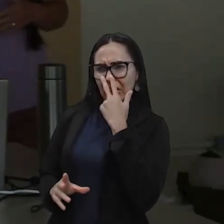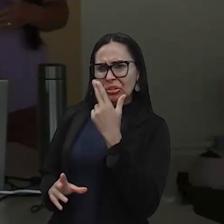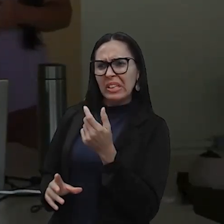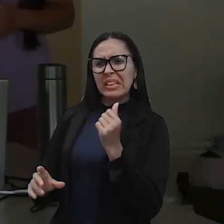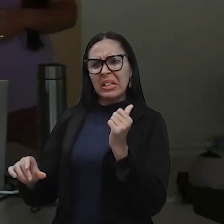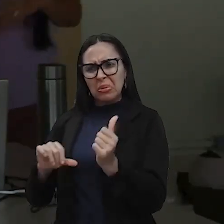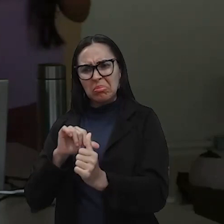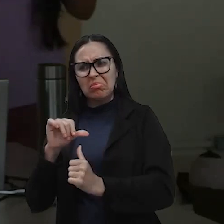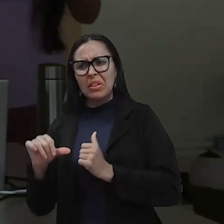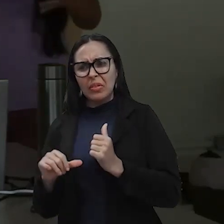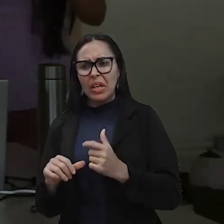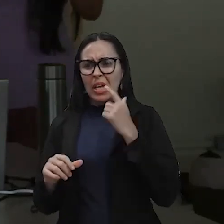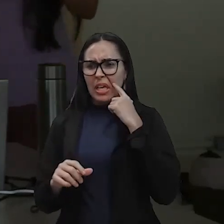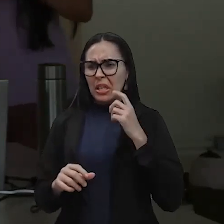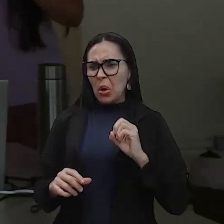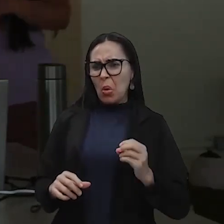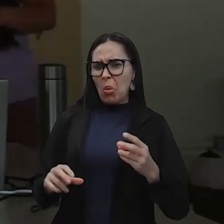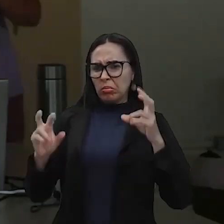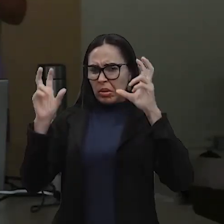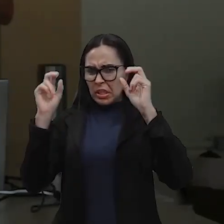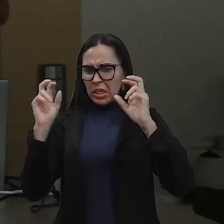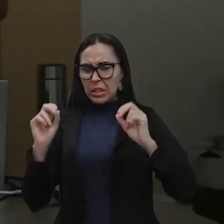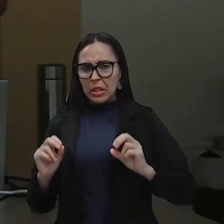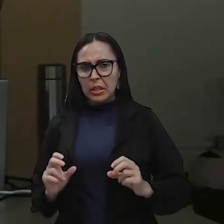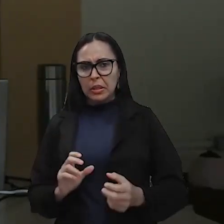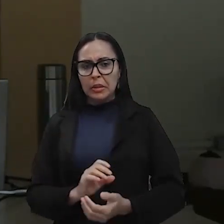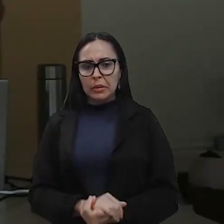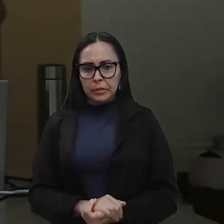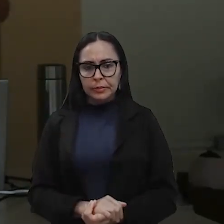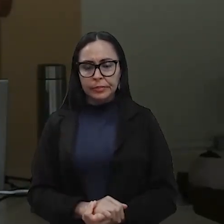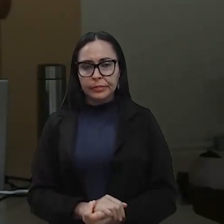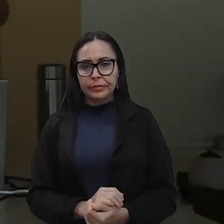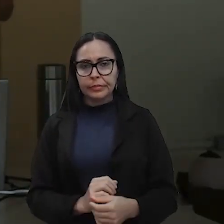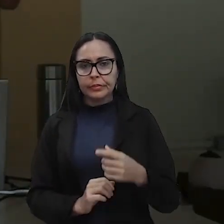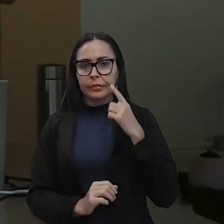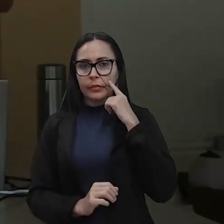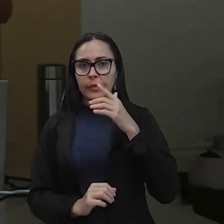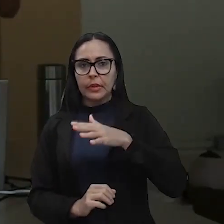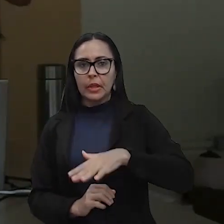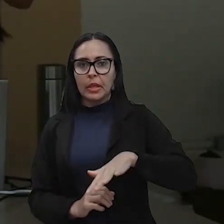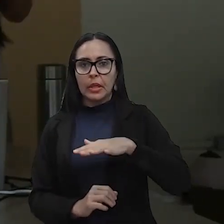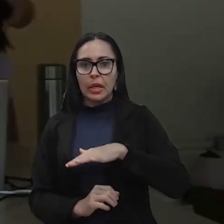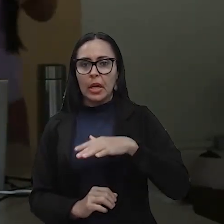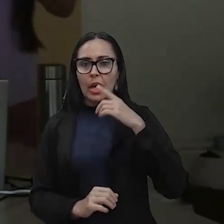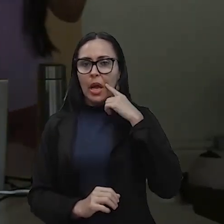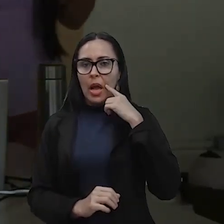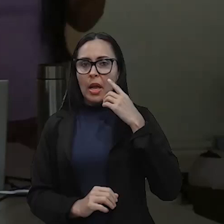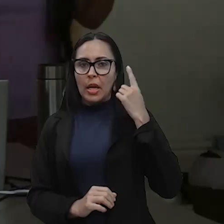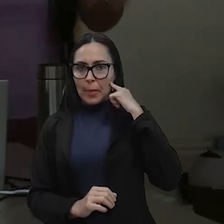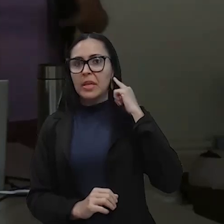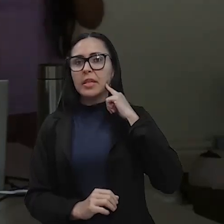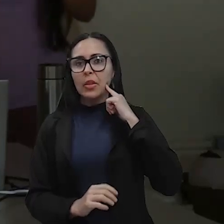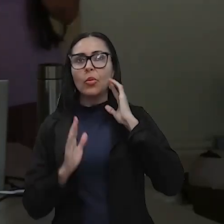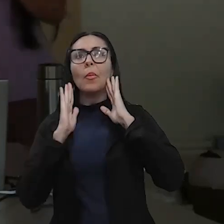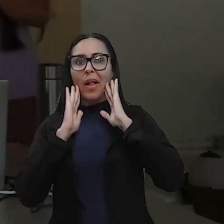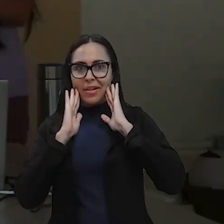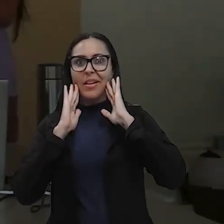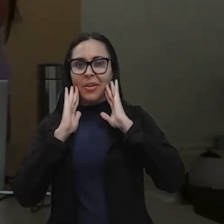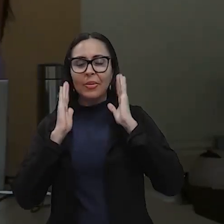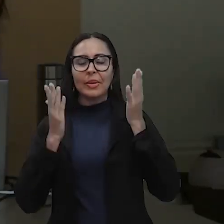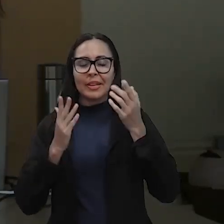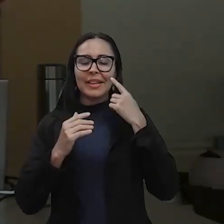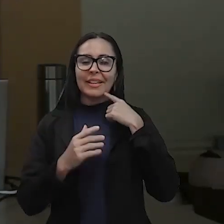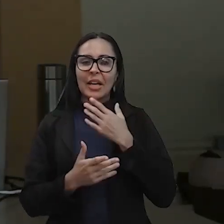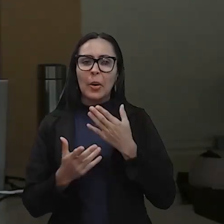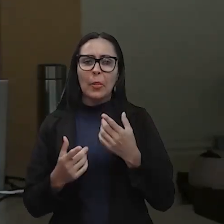câncer de colo do útero. Engraçado que quando eu chego nessa parte, as cabecinhas das mulheres, tudo balançando assim. Literalmente, porque quem nunca,